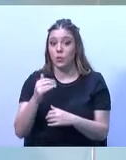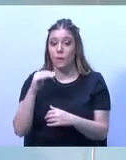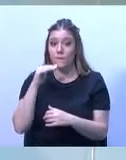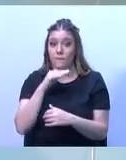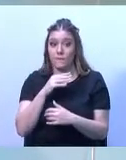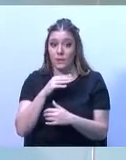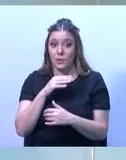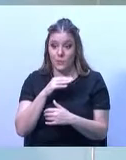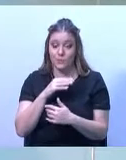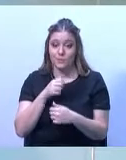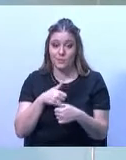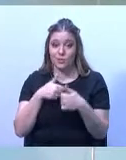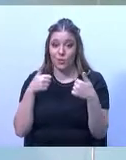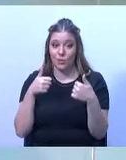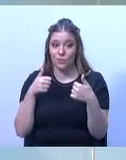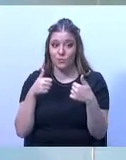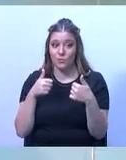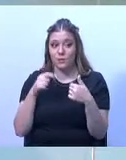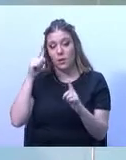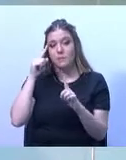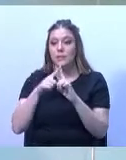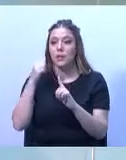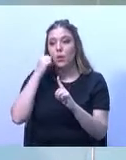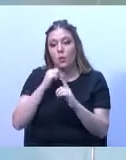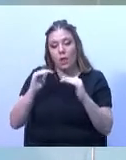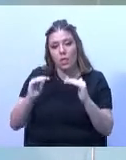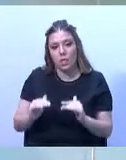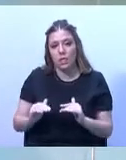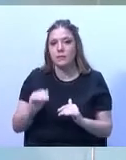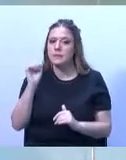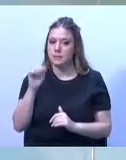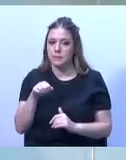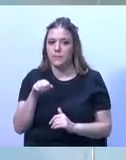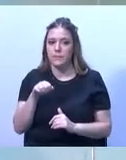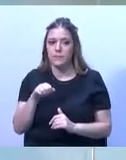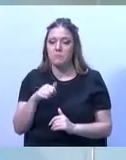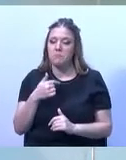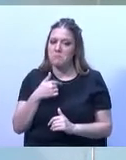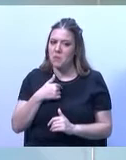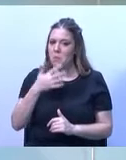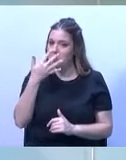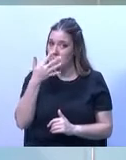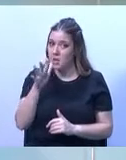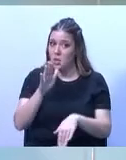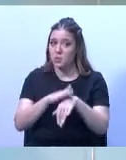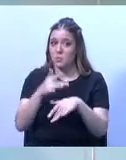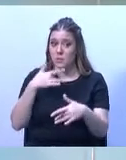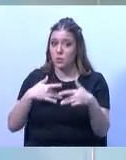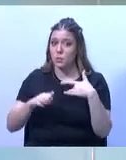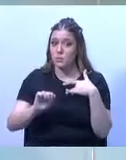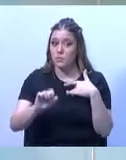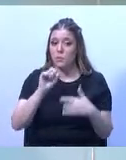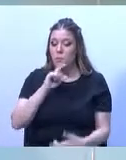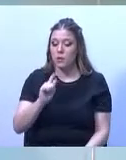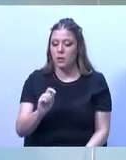fresco, exatamente, que é para aliviar-lhe na dor. A dor, exato. Pronto, dá-me a sensação, pelos seus sinais e sintomas, que poderá ter de